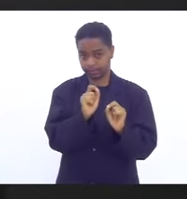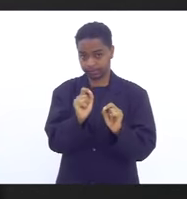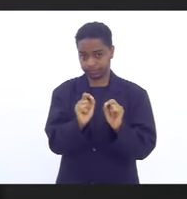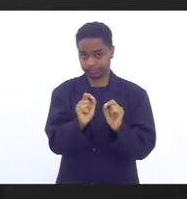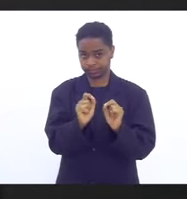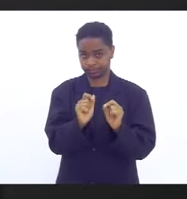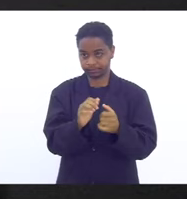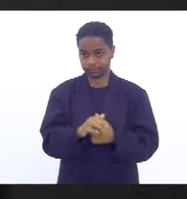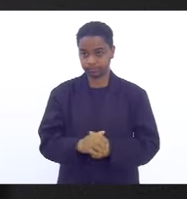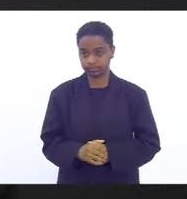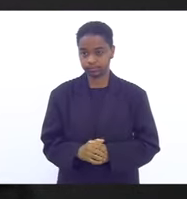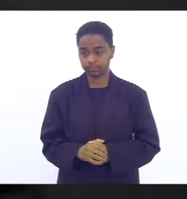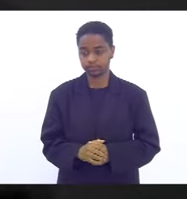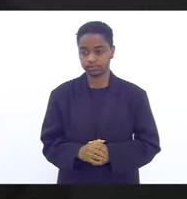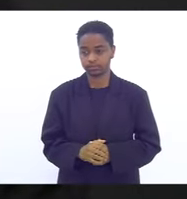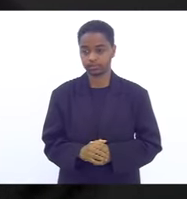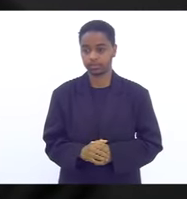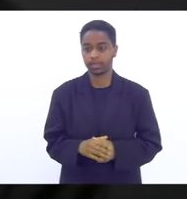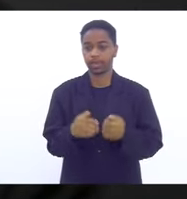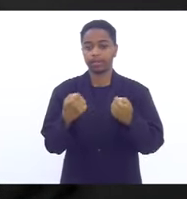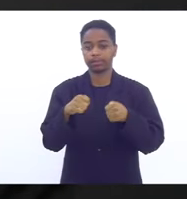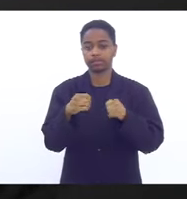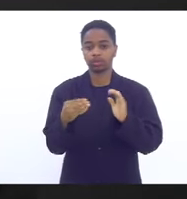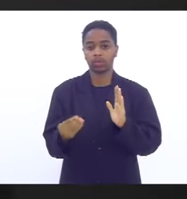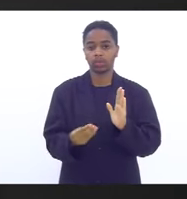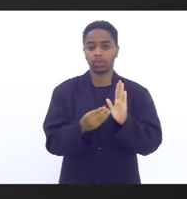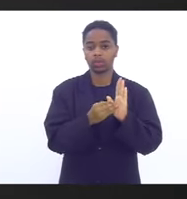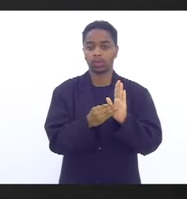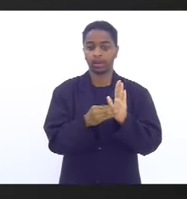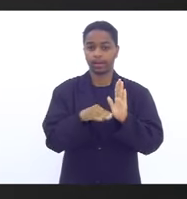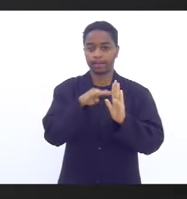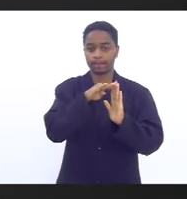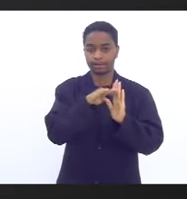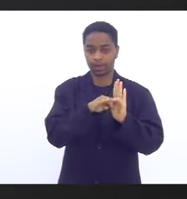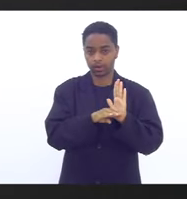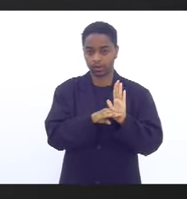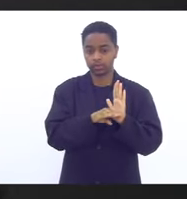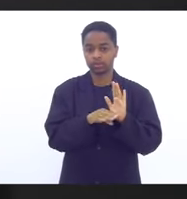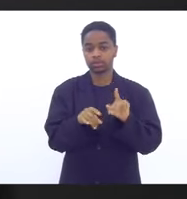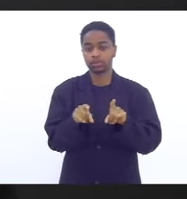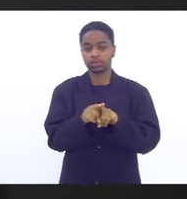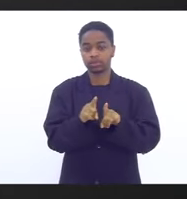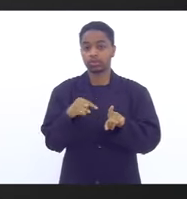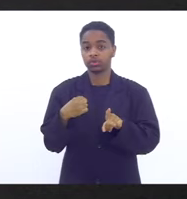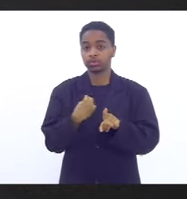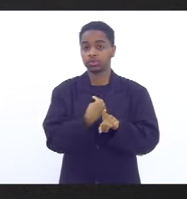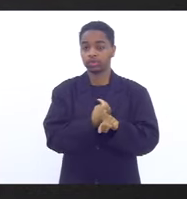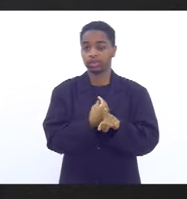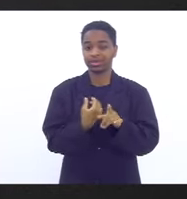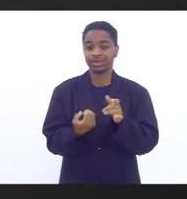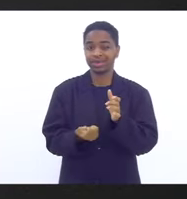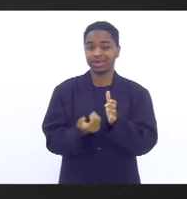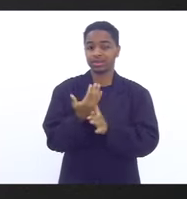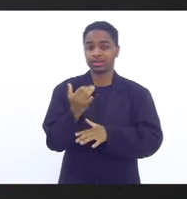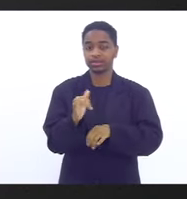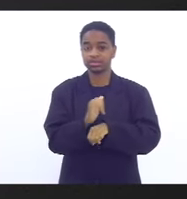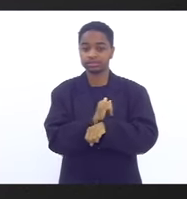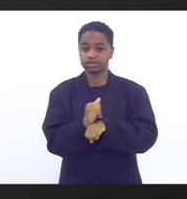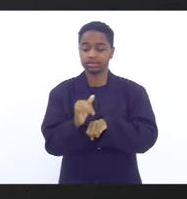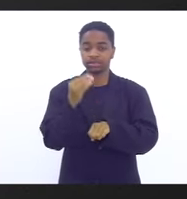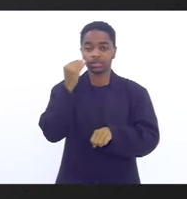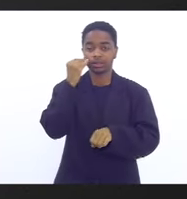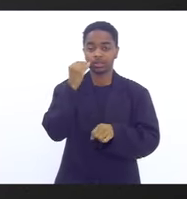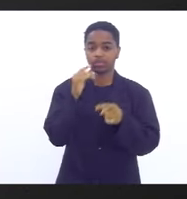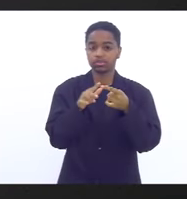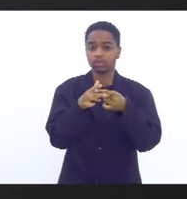que coloque na nossa pauta e que a gente crie uma maneira de consignar um ajuste de